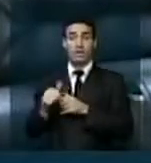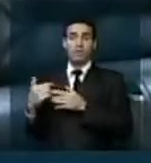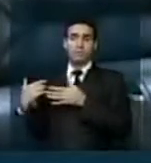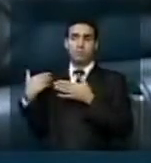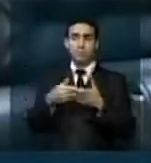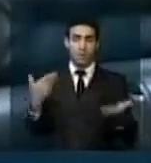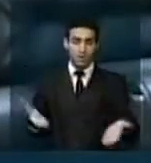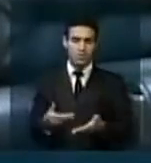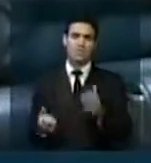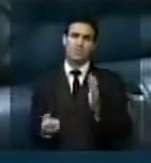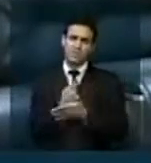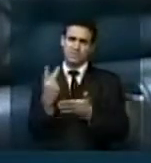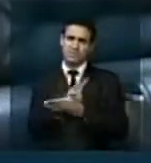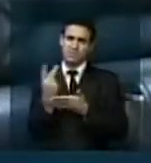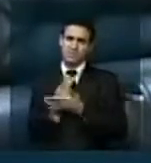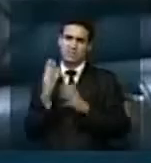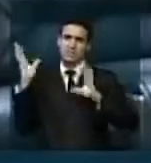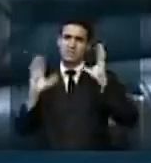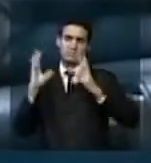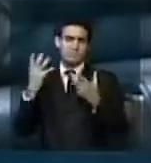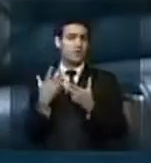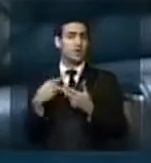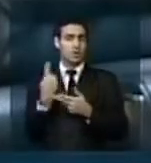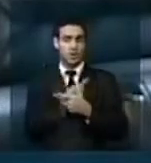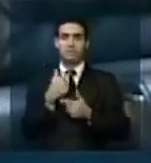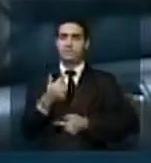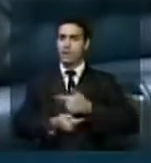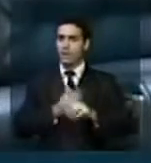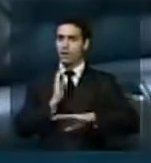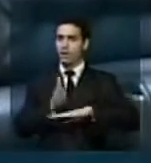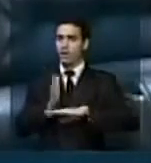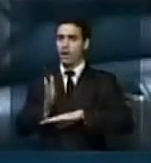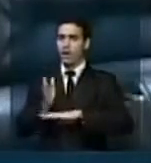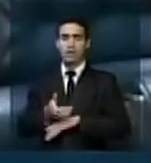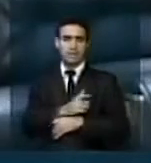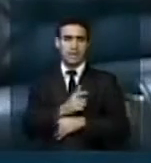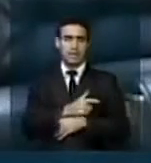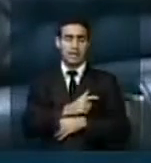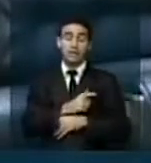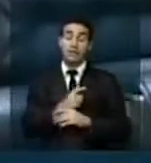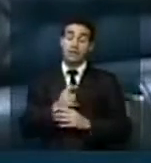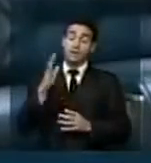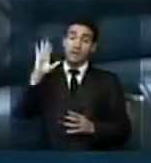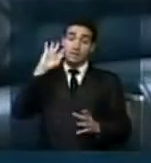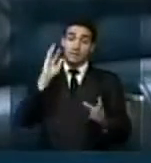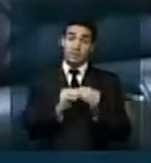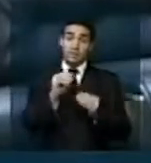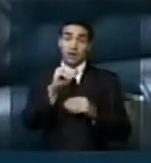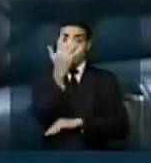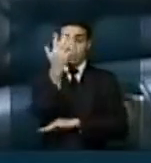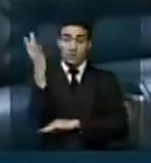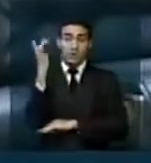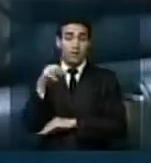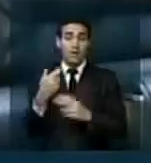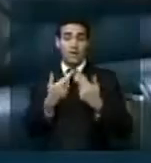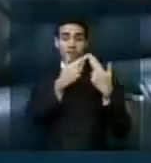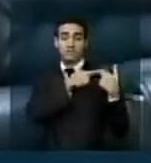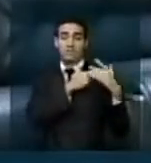aconteceram. Fizemos muito, senhor presidente. Entendo que essa questão ambiental cabe a cada um de